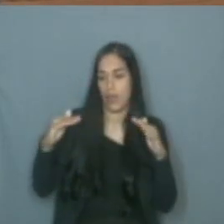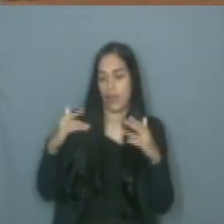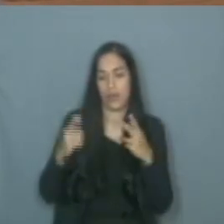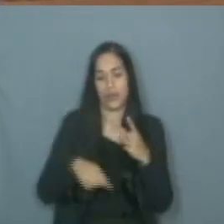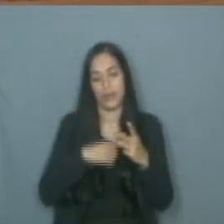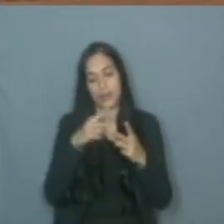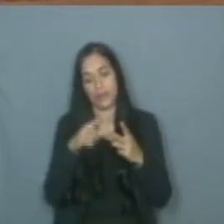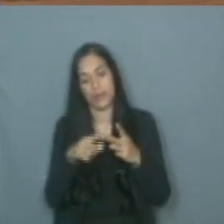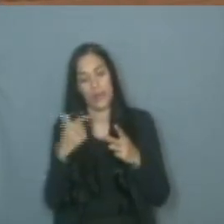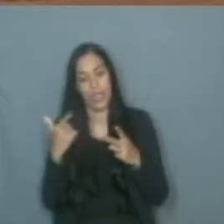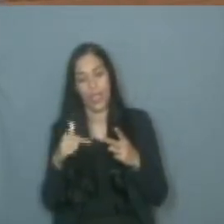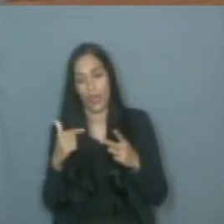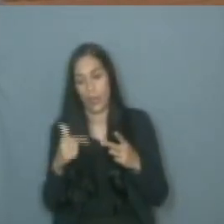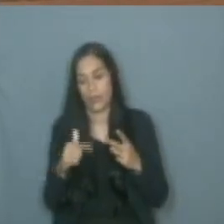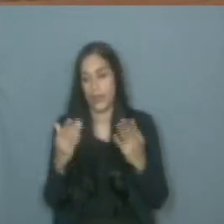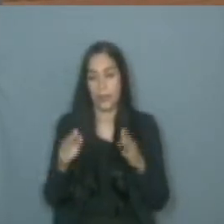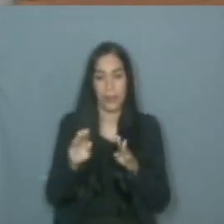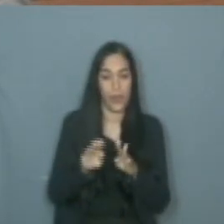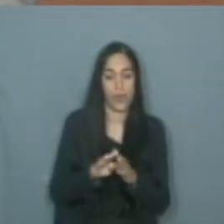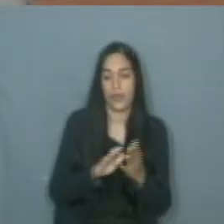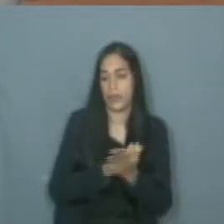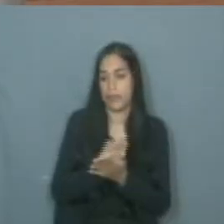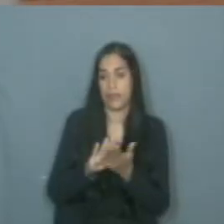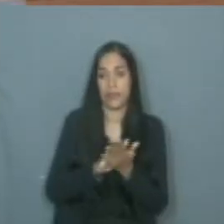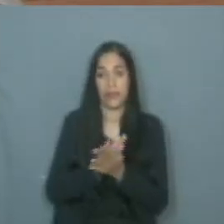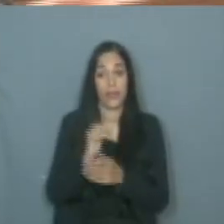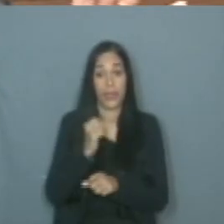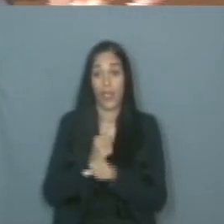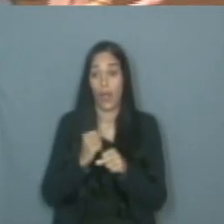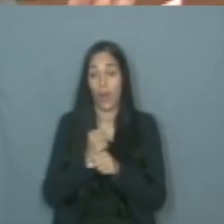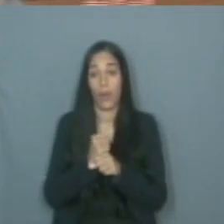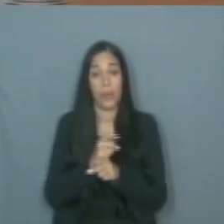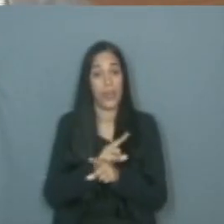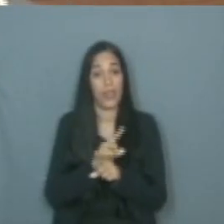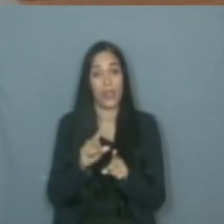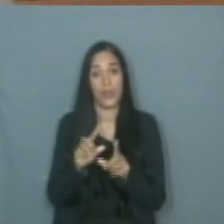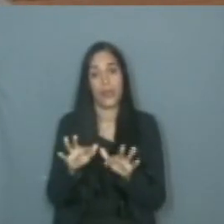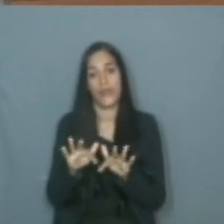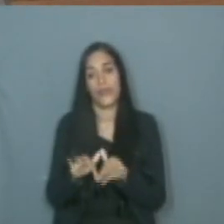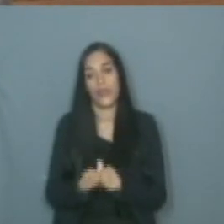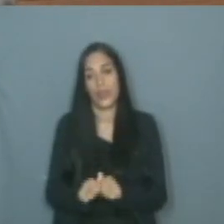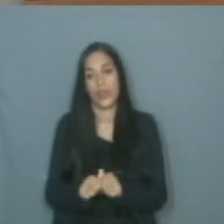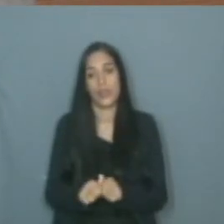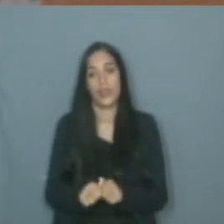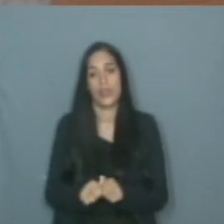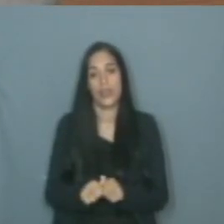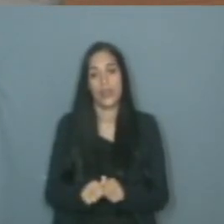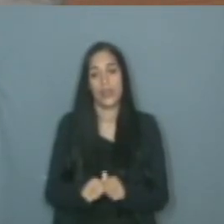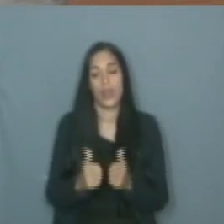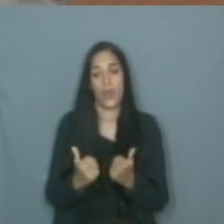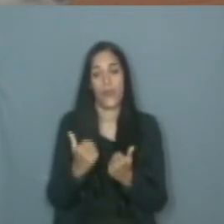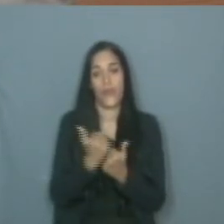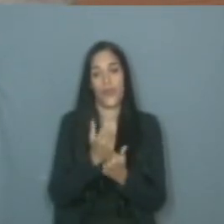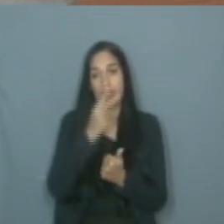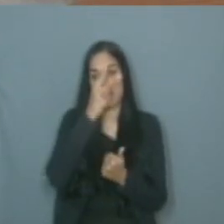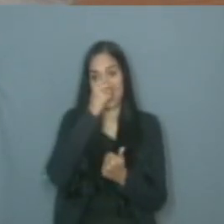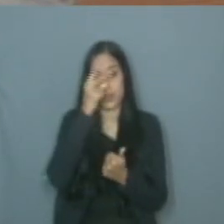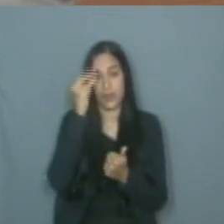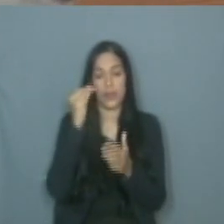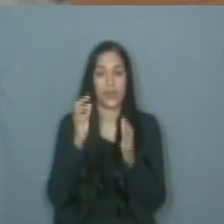Não tem consultório, não tem porta, não tem nada. A obra não está pronta. Apesar do vice-prefeito da